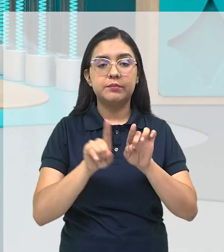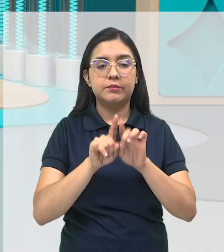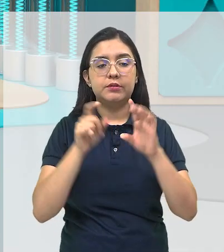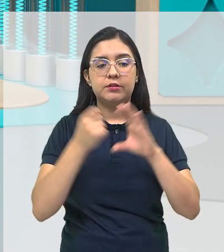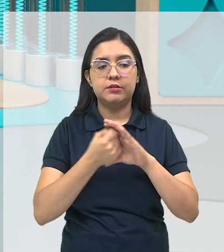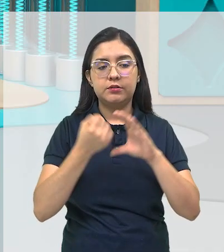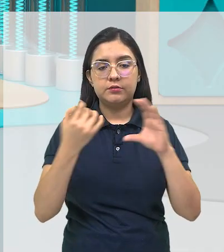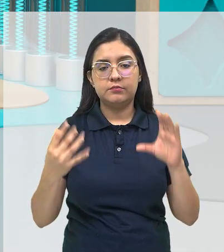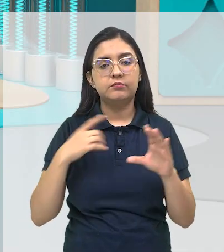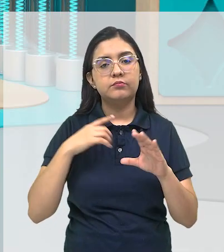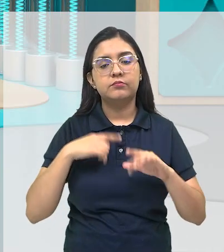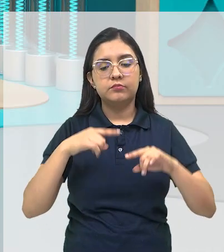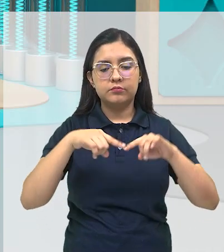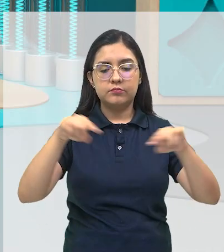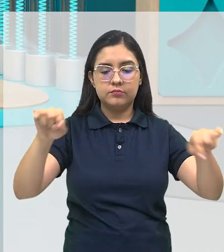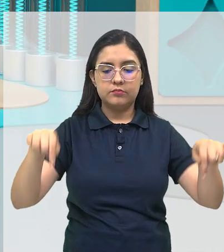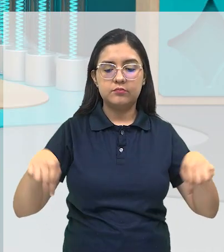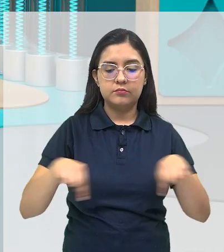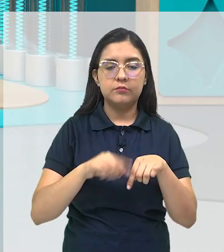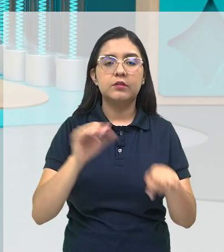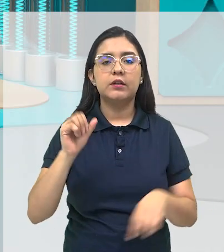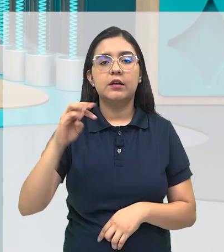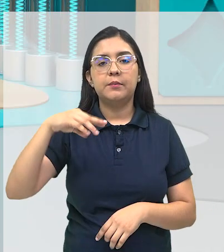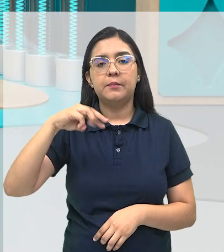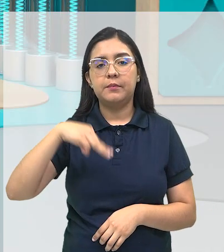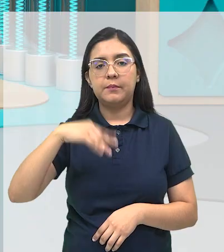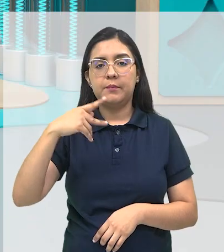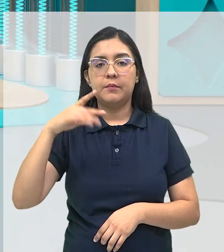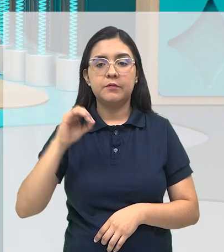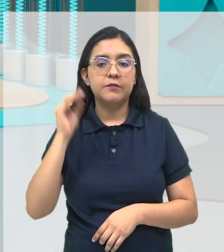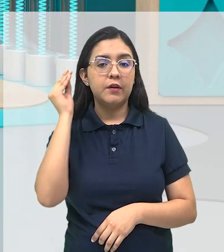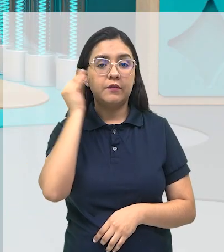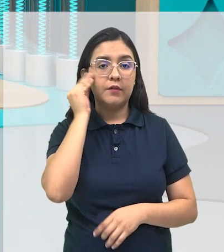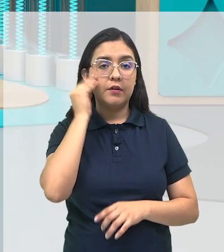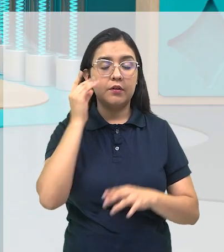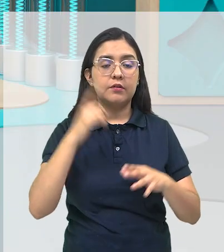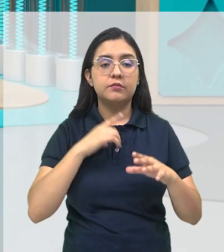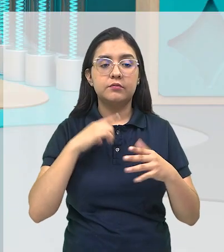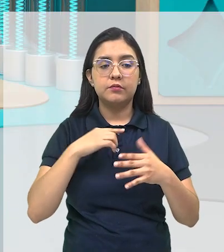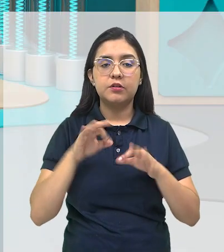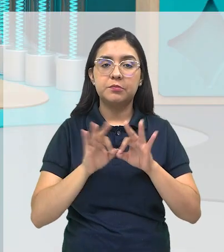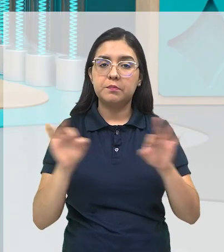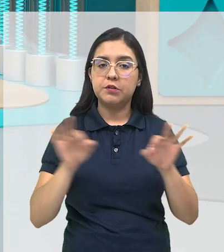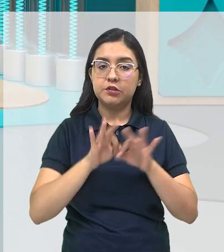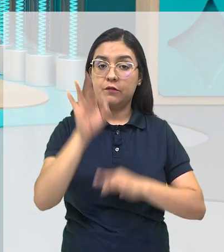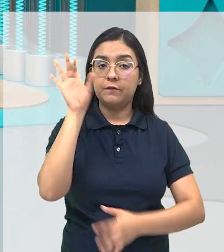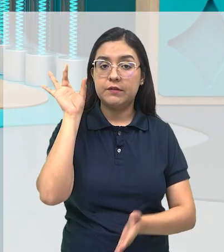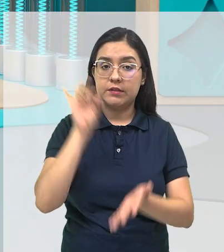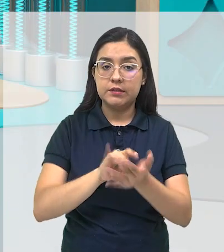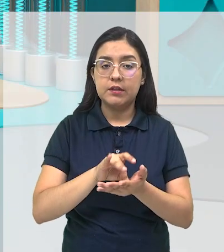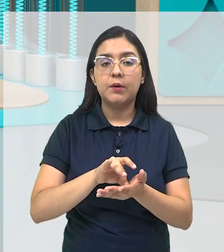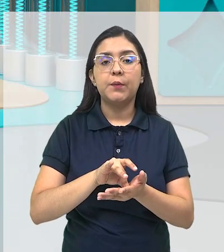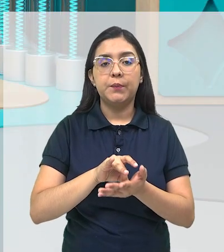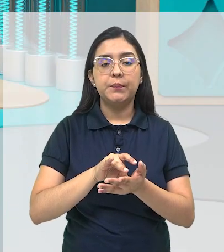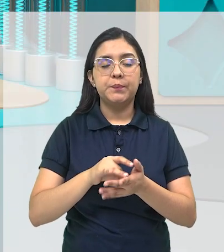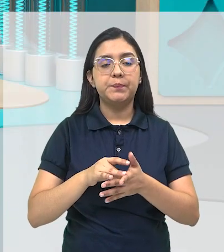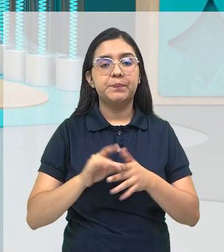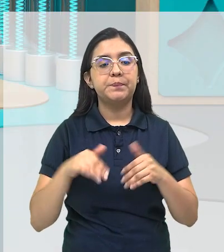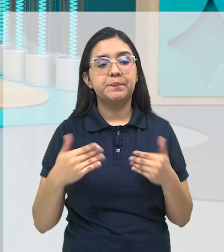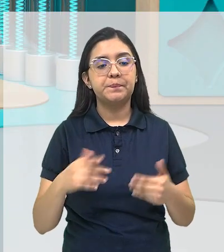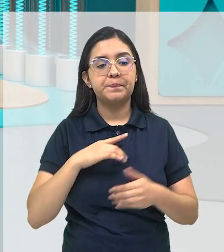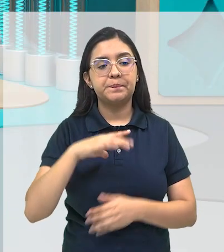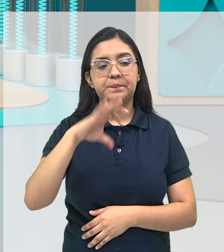característica, né, ele acontece num campo. E aí a gente vai conhecer um pouco dessas medidas, né, oficiais aí do campo. O campo oficial ele deve